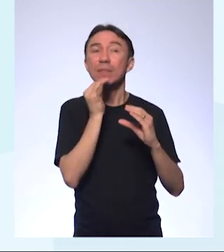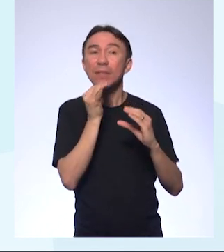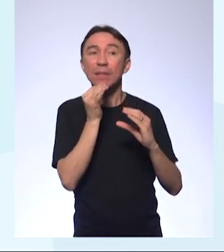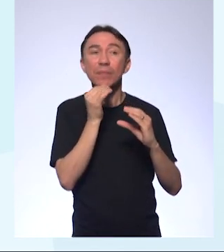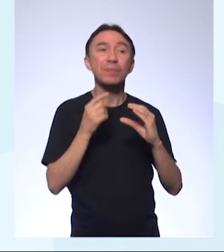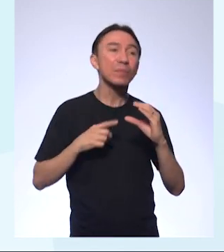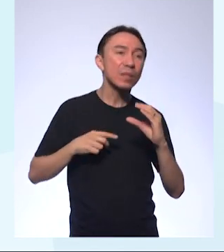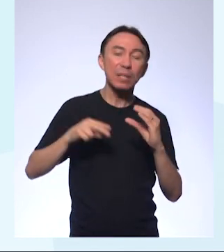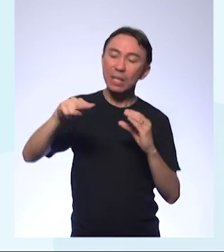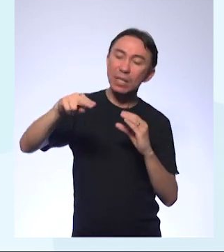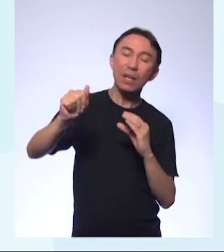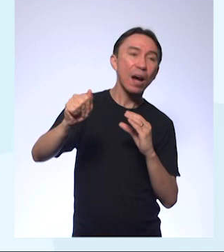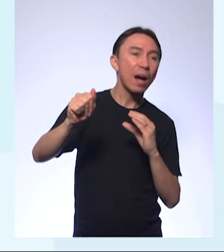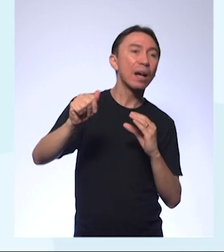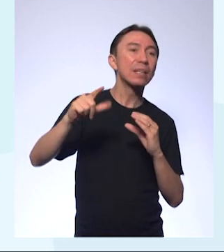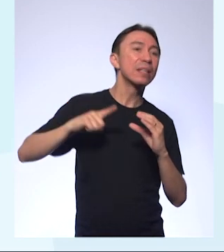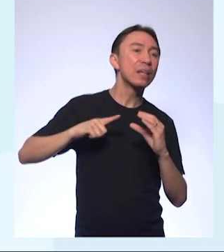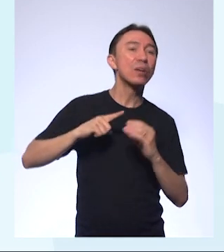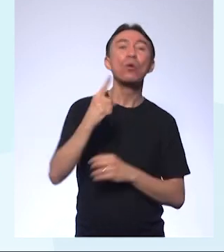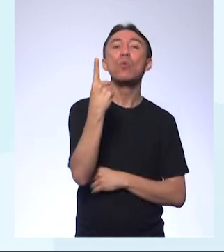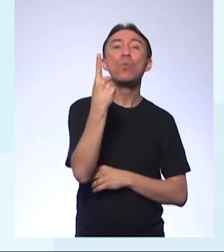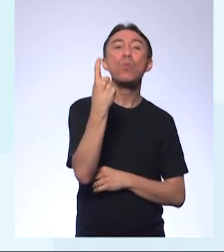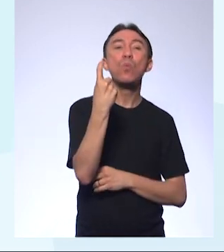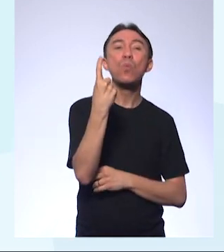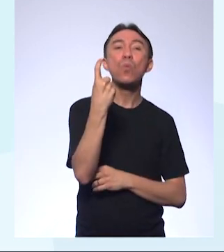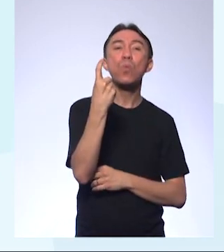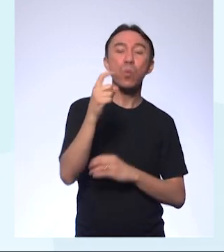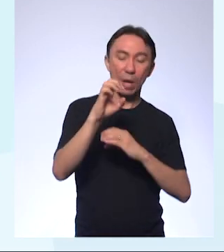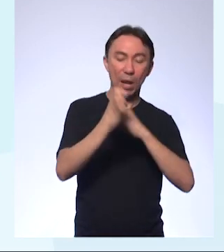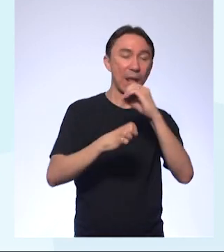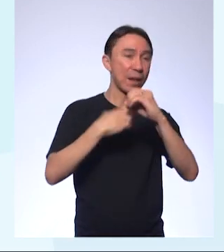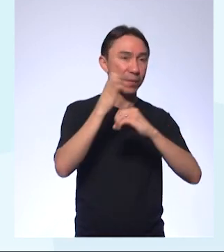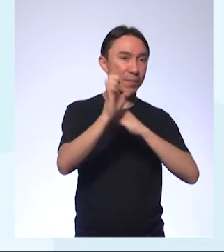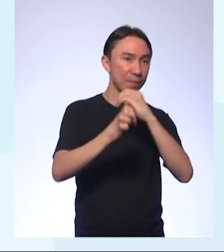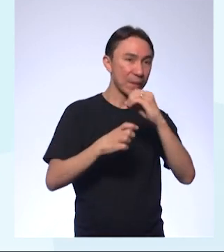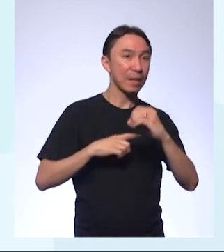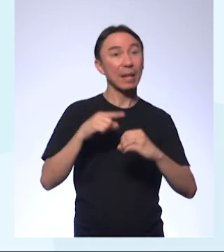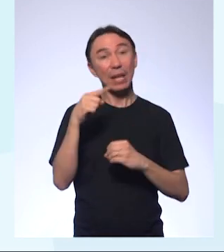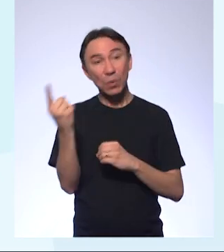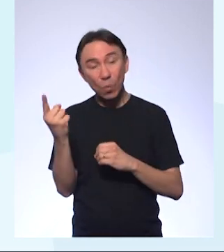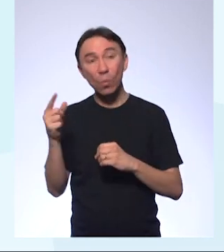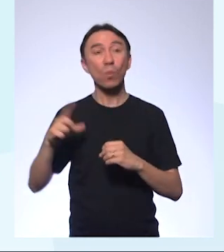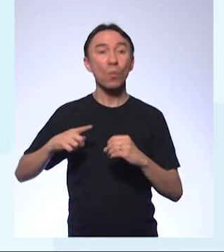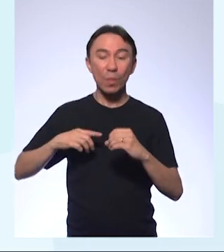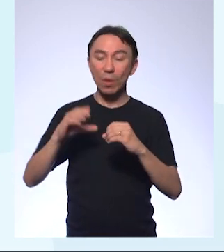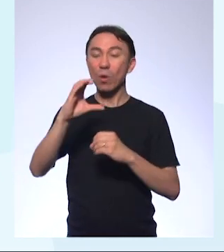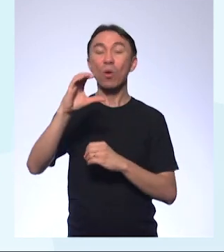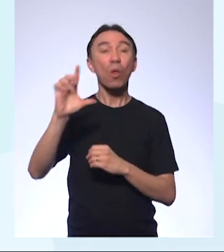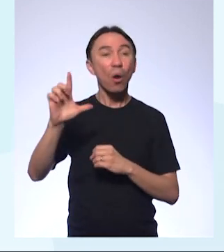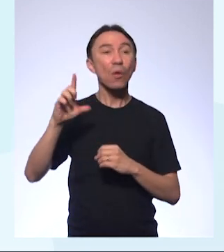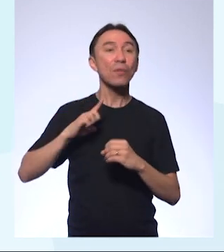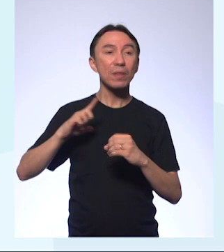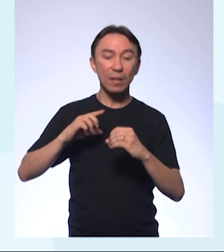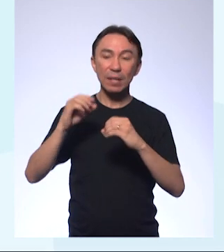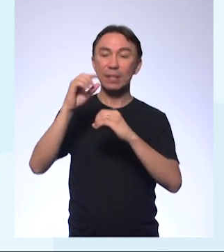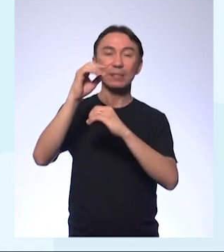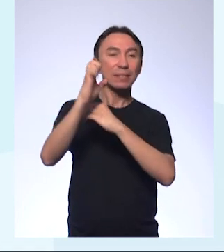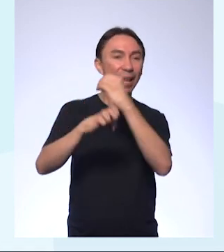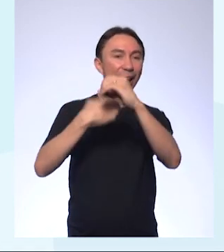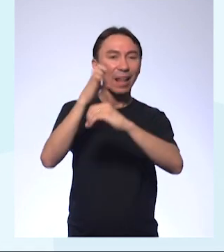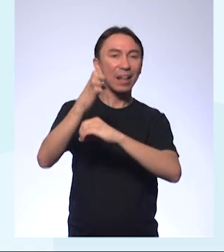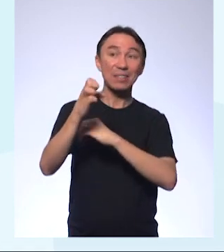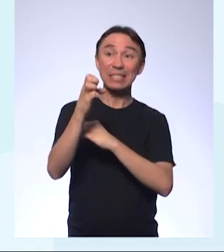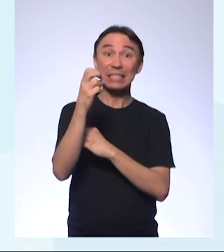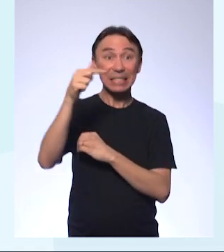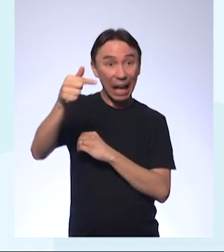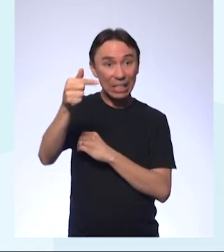de valência dele tem um elétron só. Na camada de valência do cloro tem 7. Existe a lei do octeto, ou a teoria do octeto, que diz